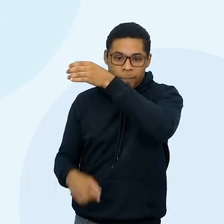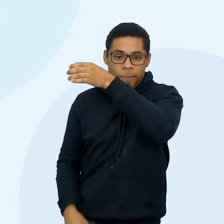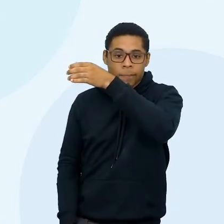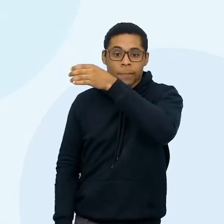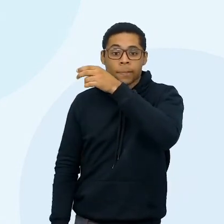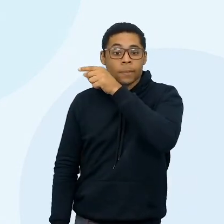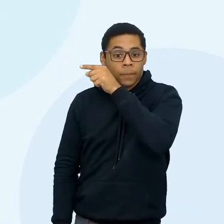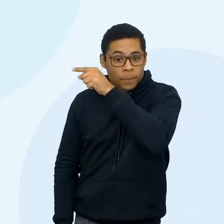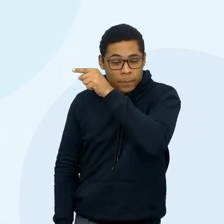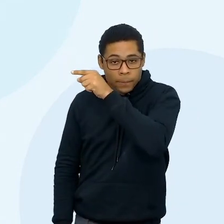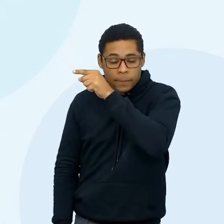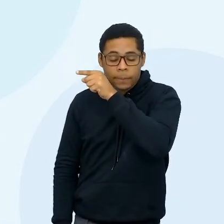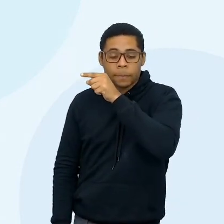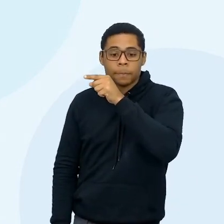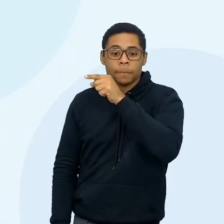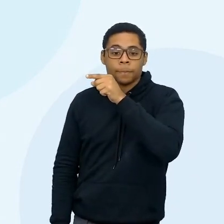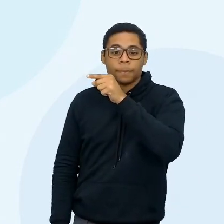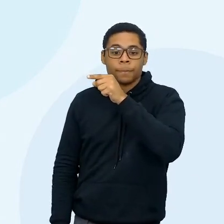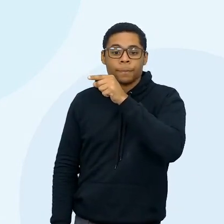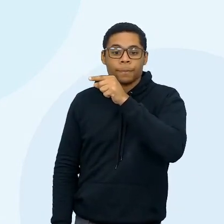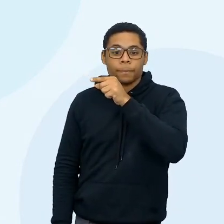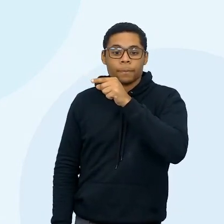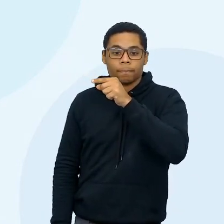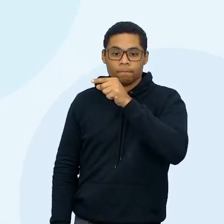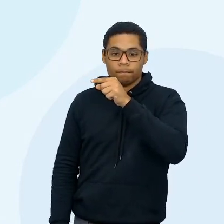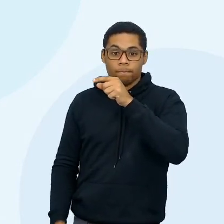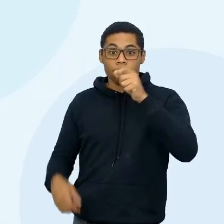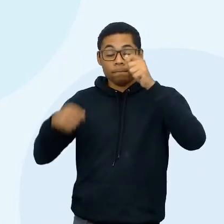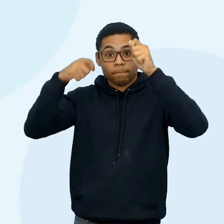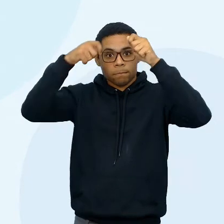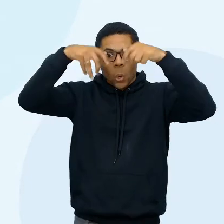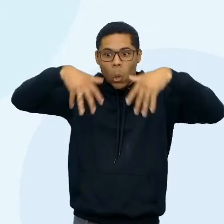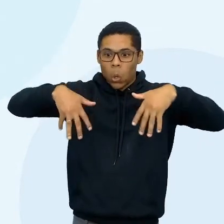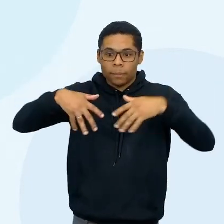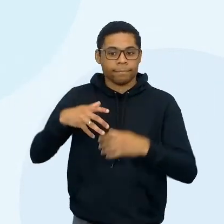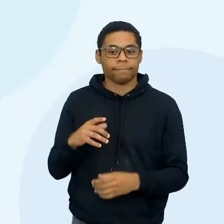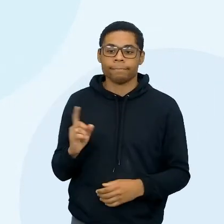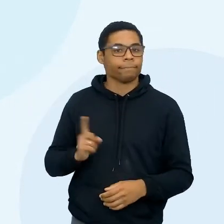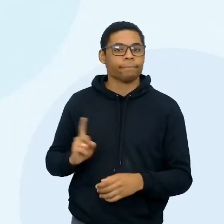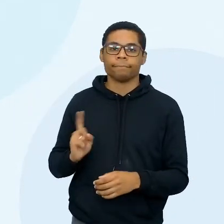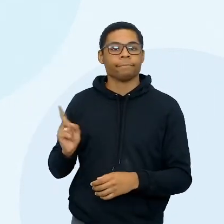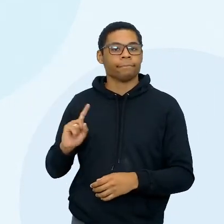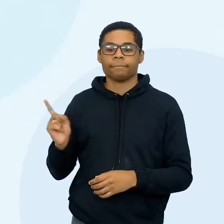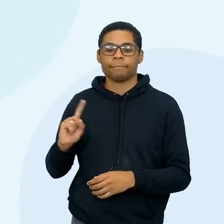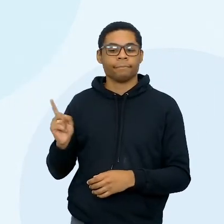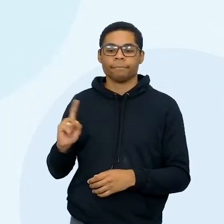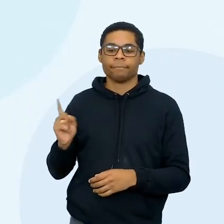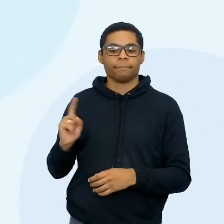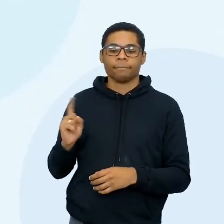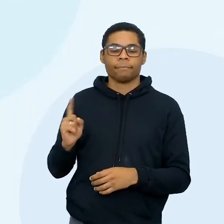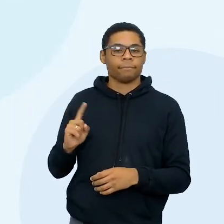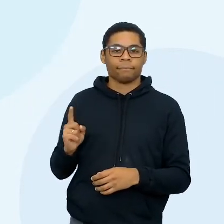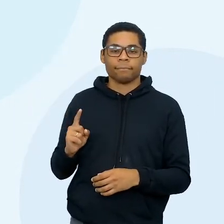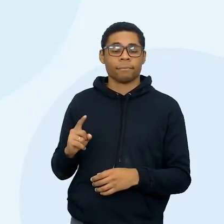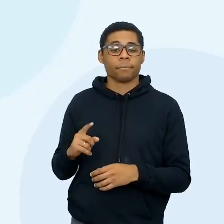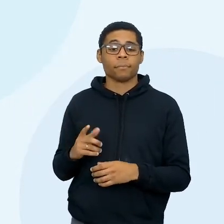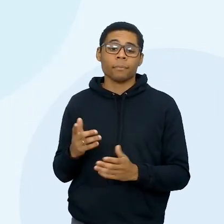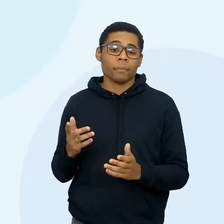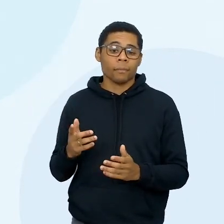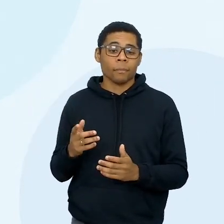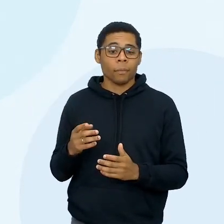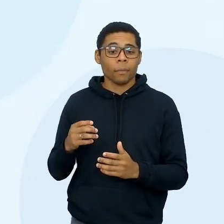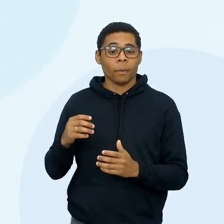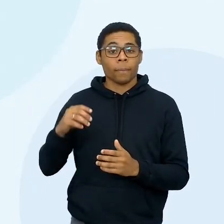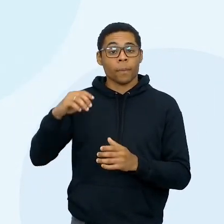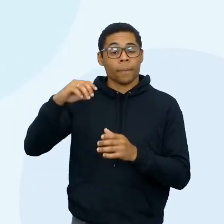ela não está em proporção. Ela não está em proporção a uma